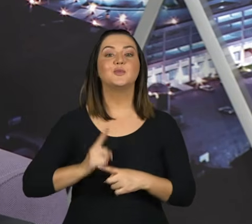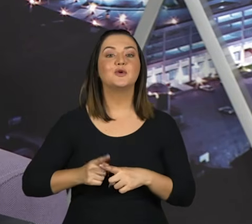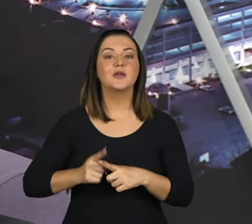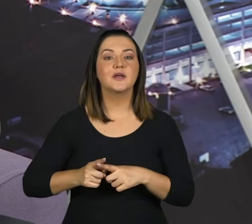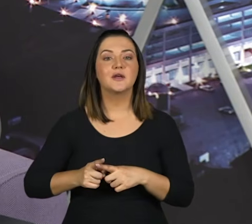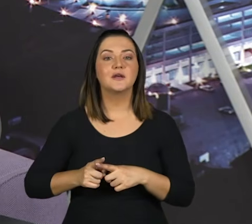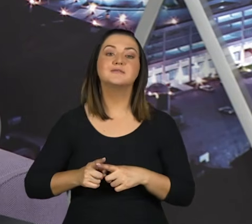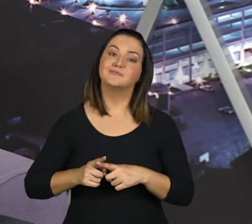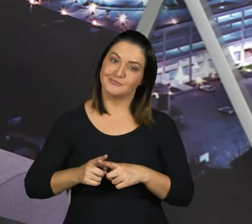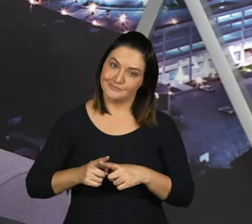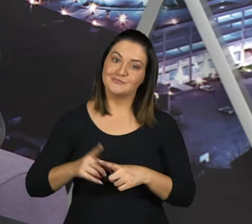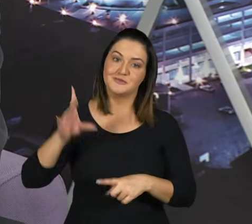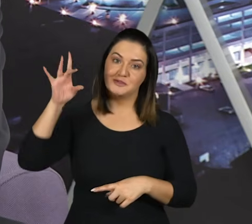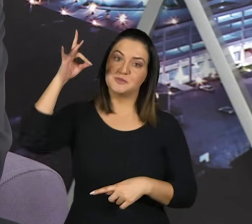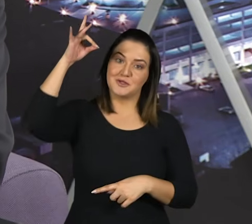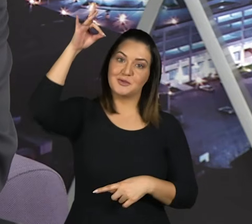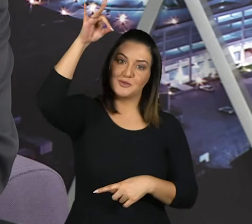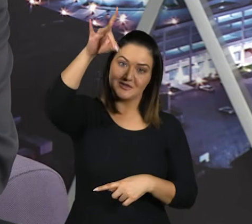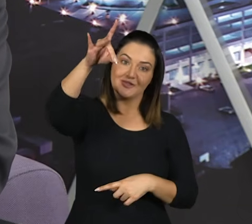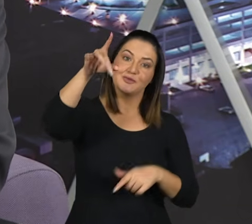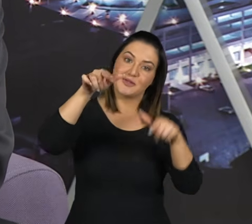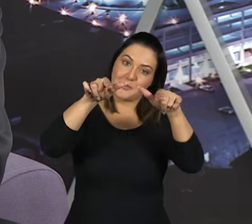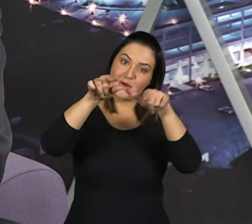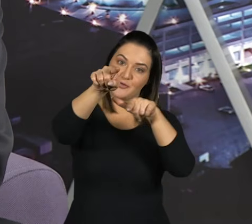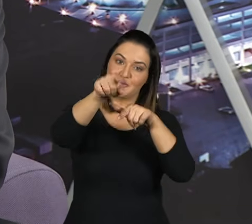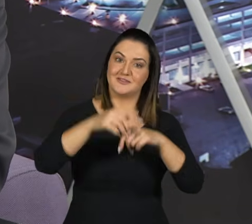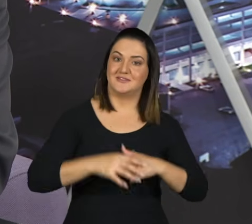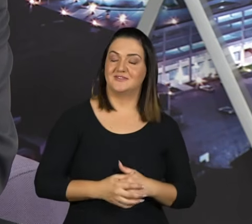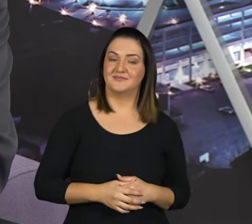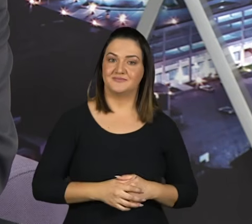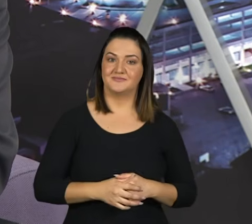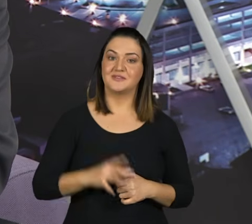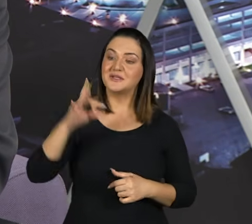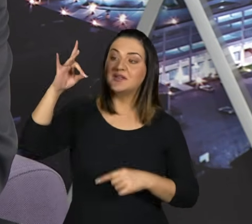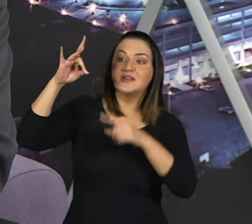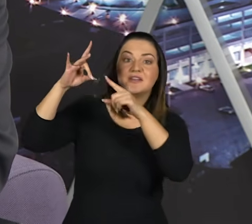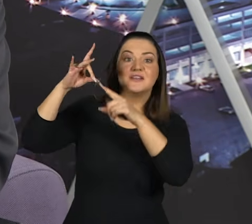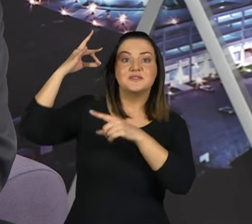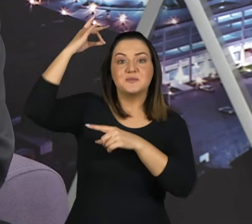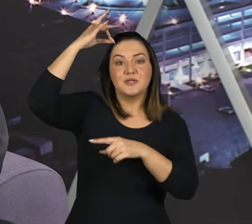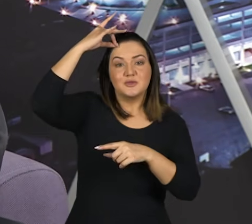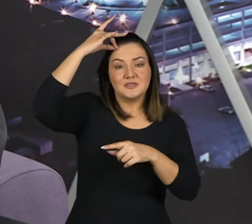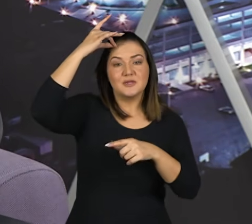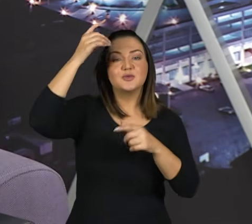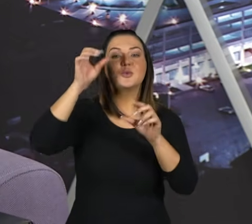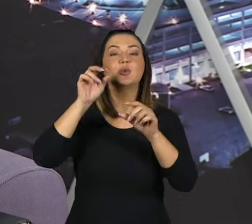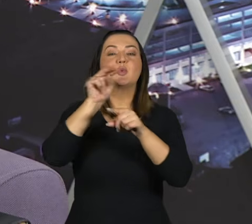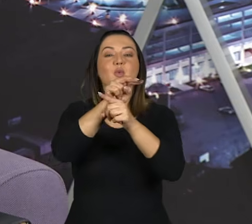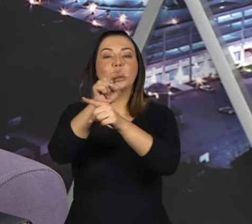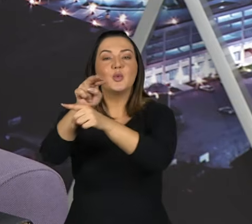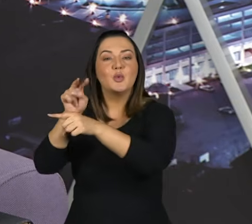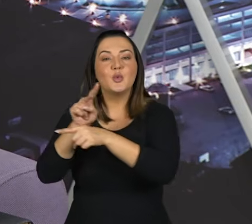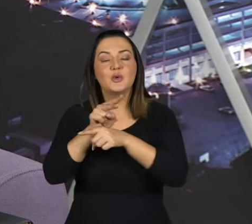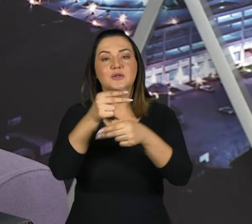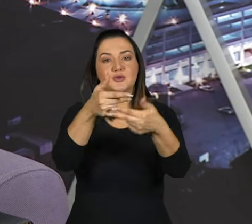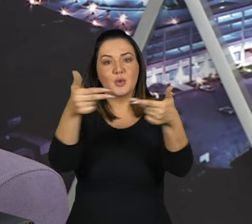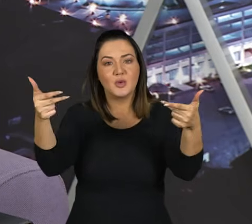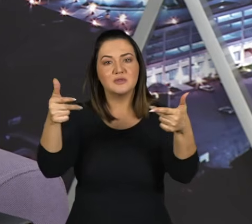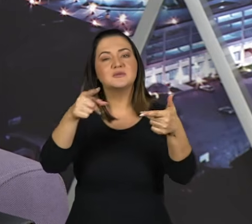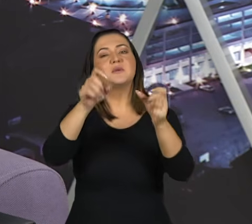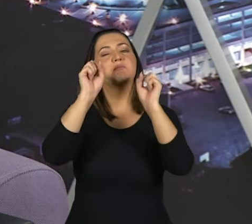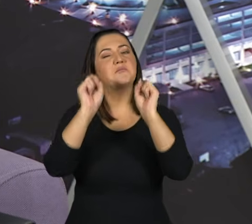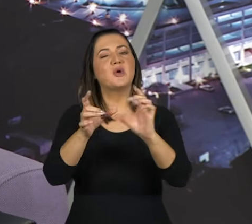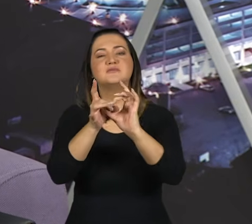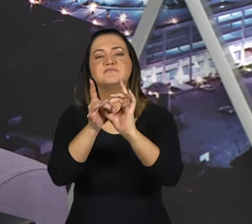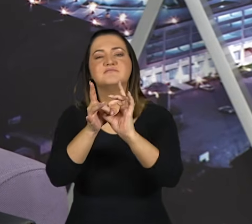você. Você está estudando comigo esse tema porque o Espírito Santo preparou esse ambiente. Deixa